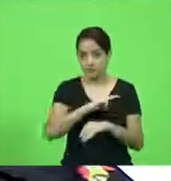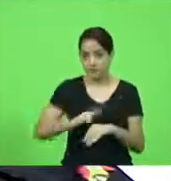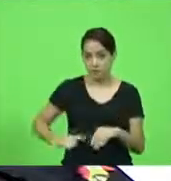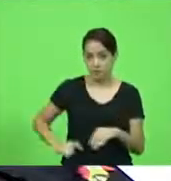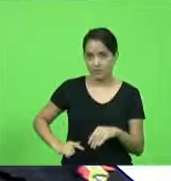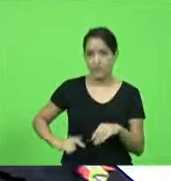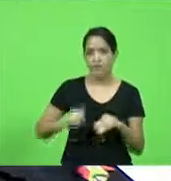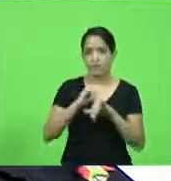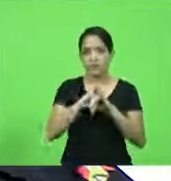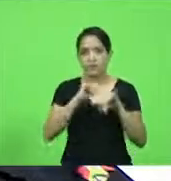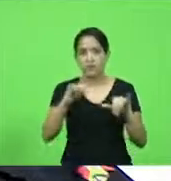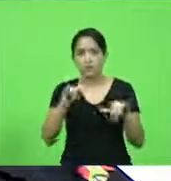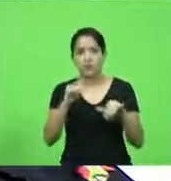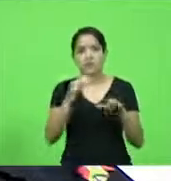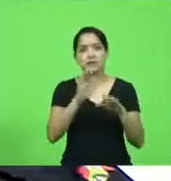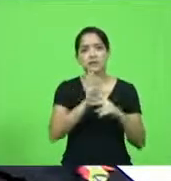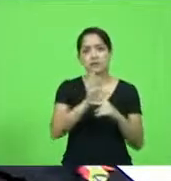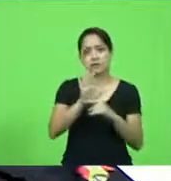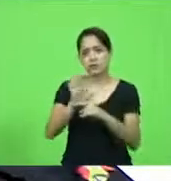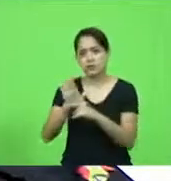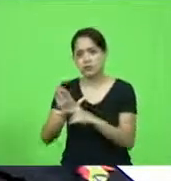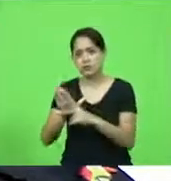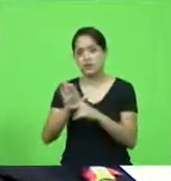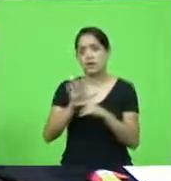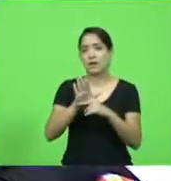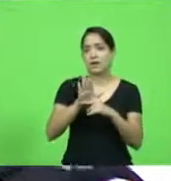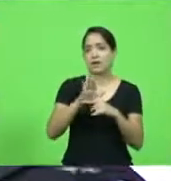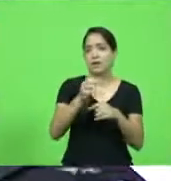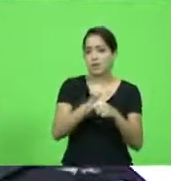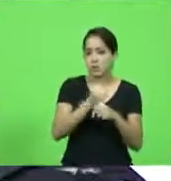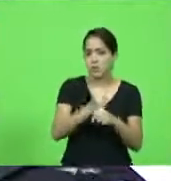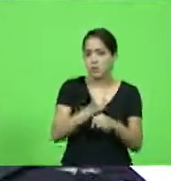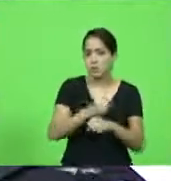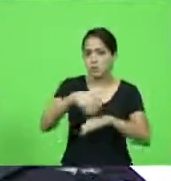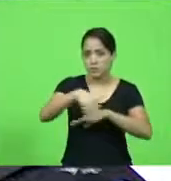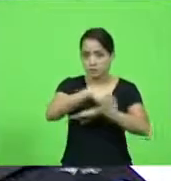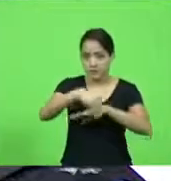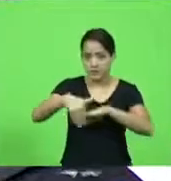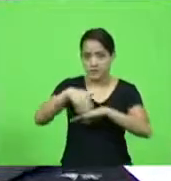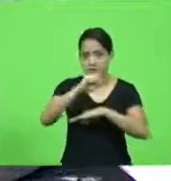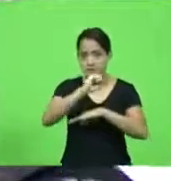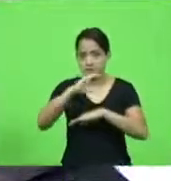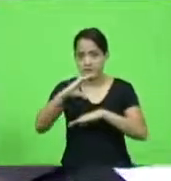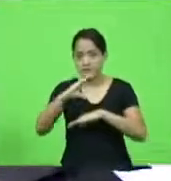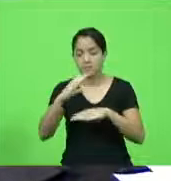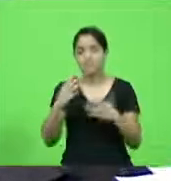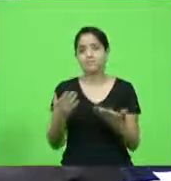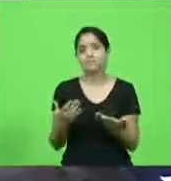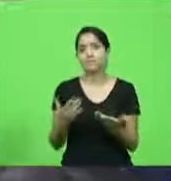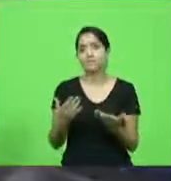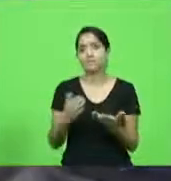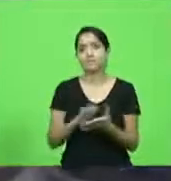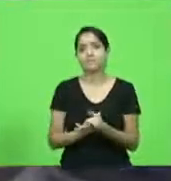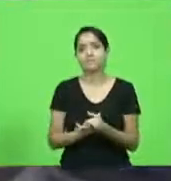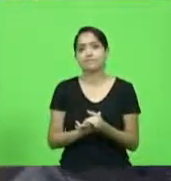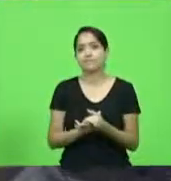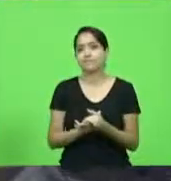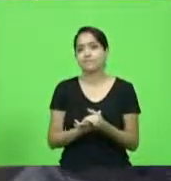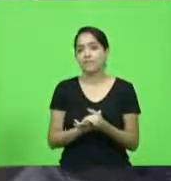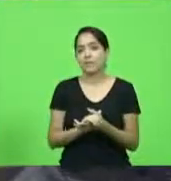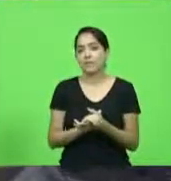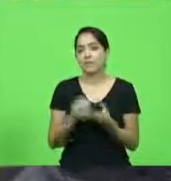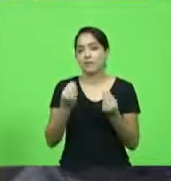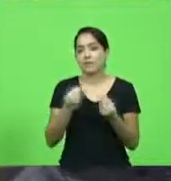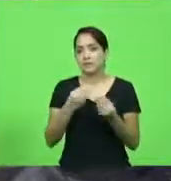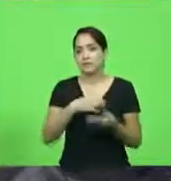que é ajudar a construir a SC, a BR, ela é revoltante, ela nem deveria existir,